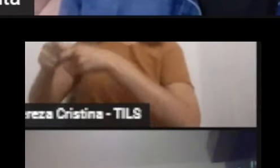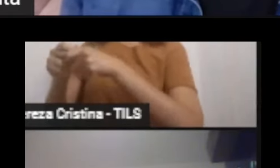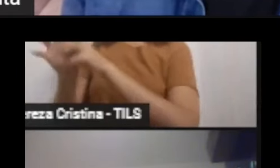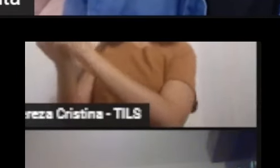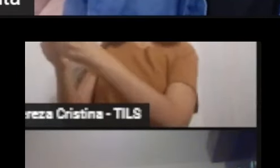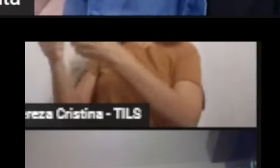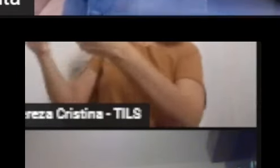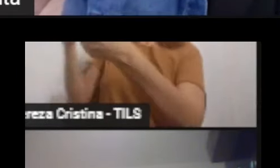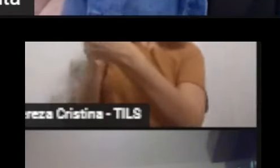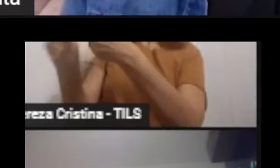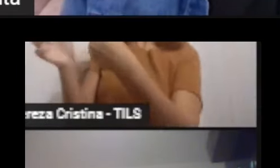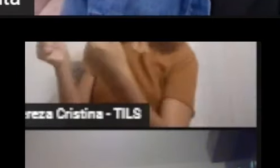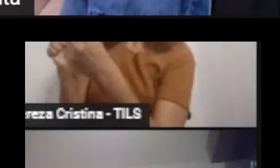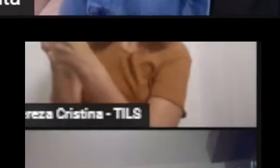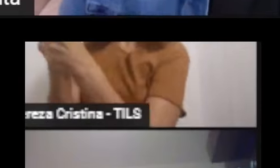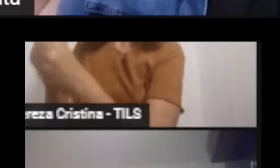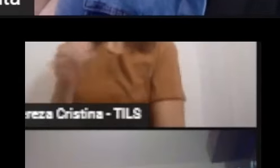que causou.